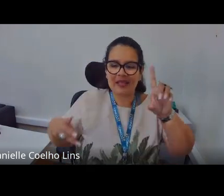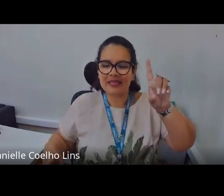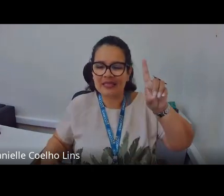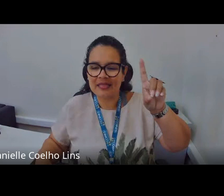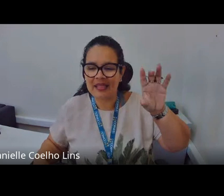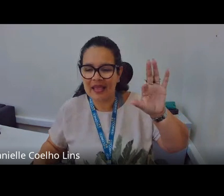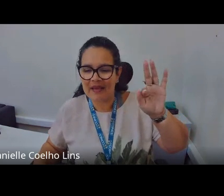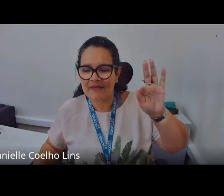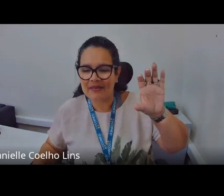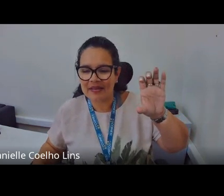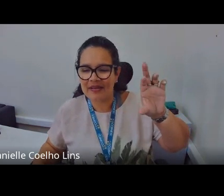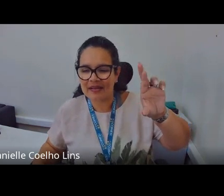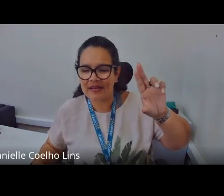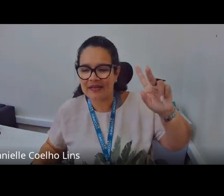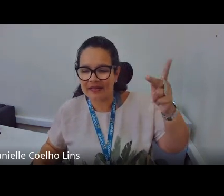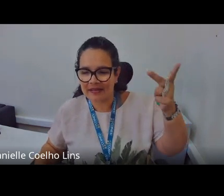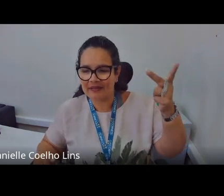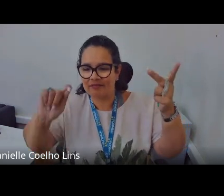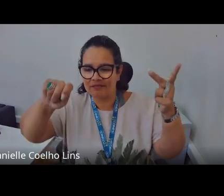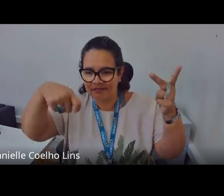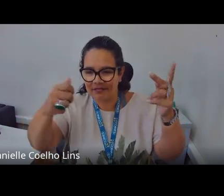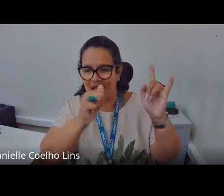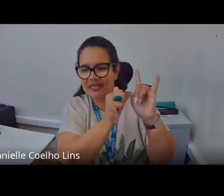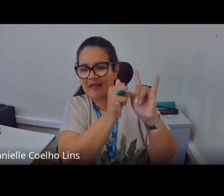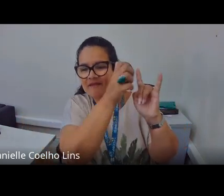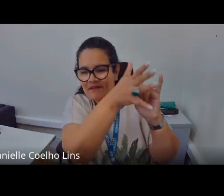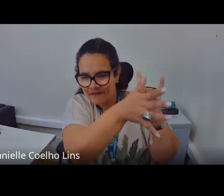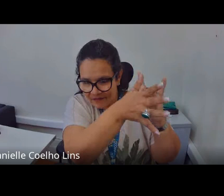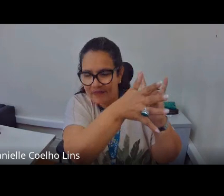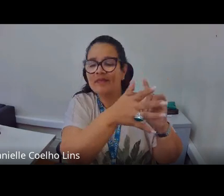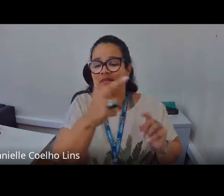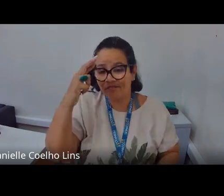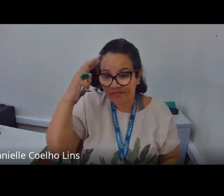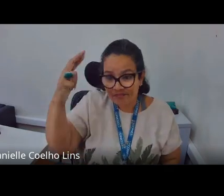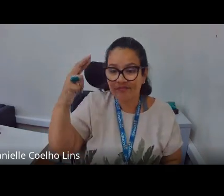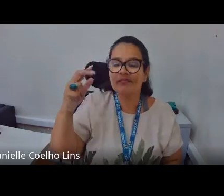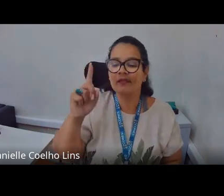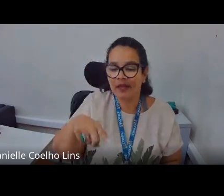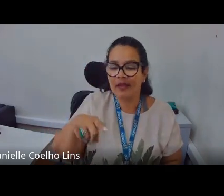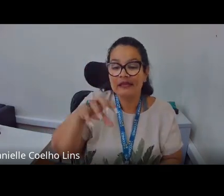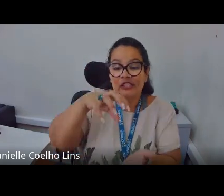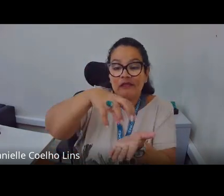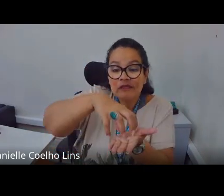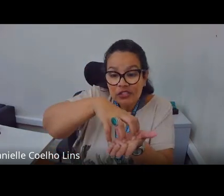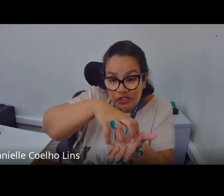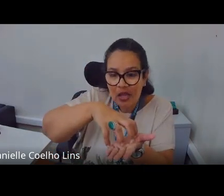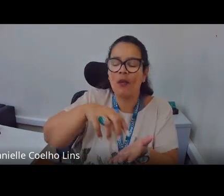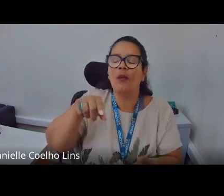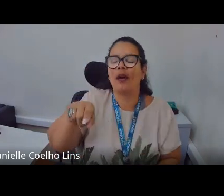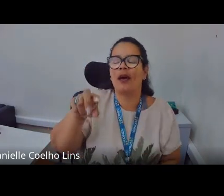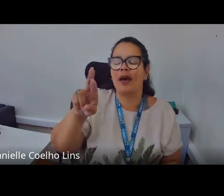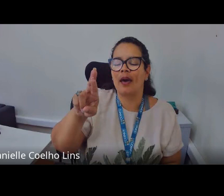E depois a gente tem o DFCRH, que o sinal é assim do DFCRH, onde a chefe